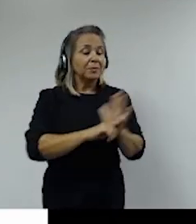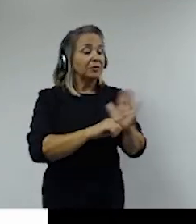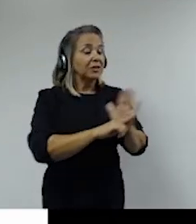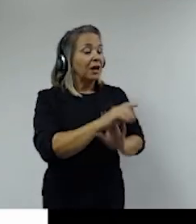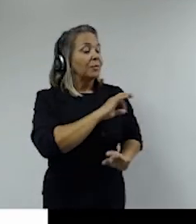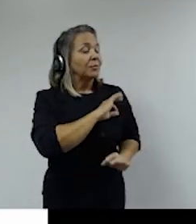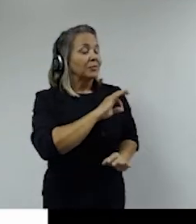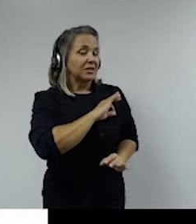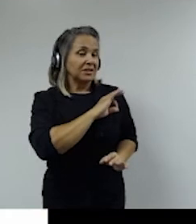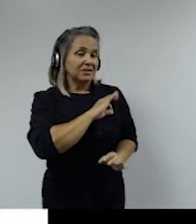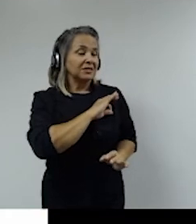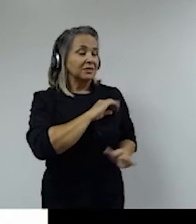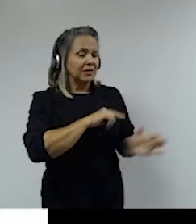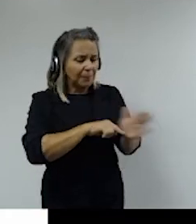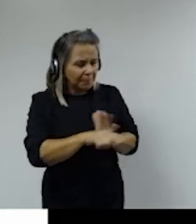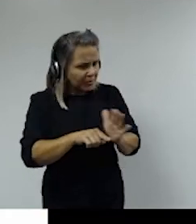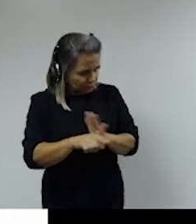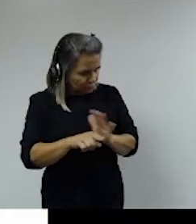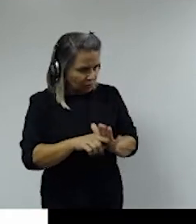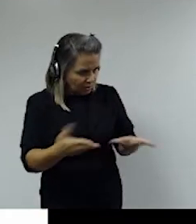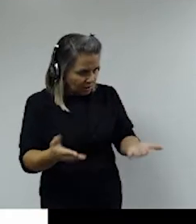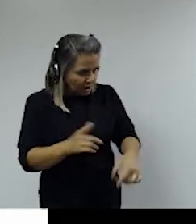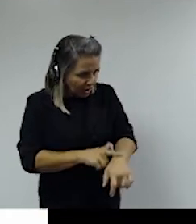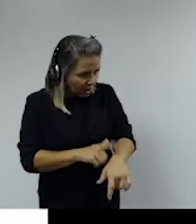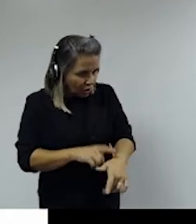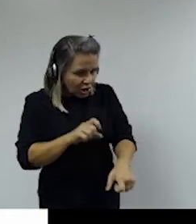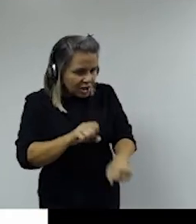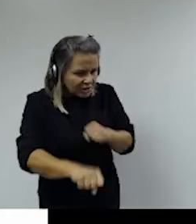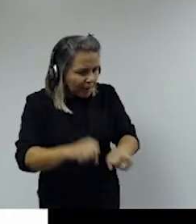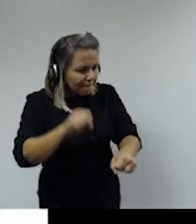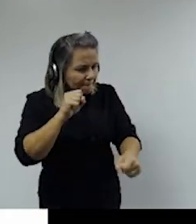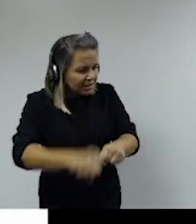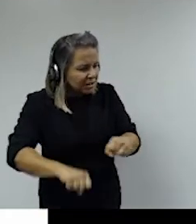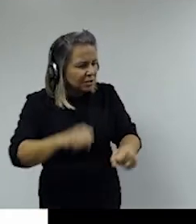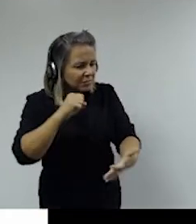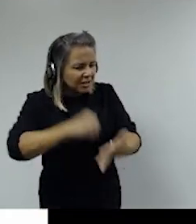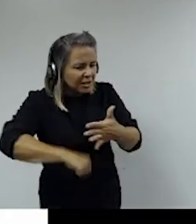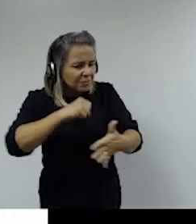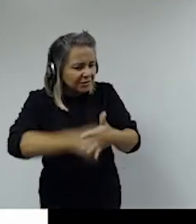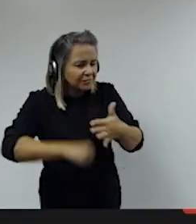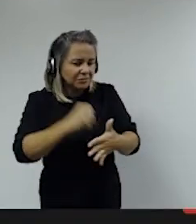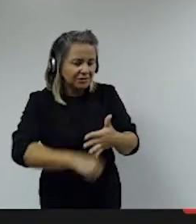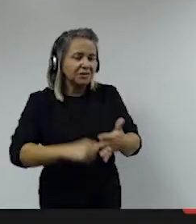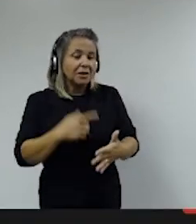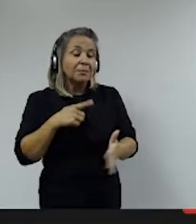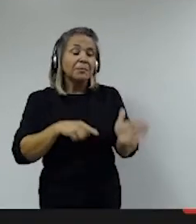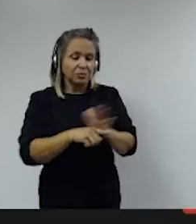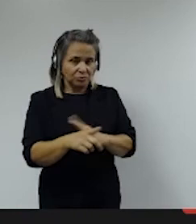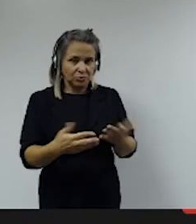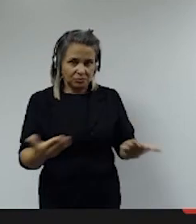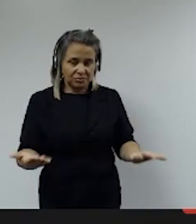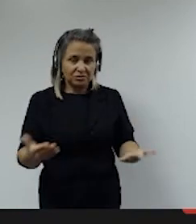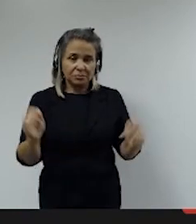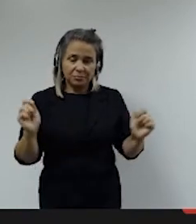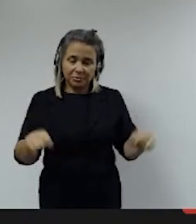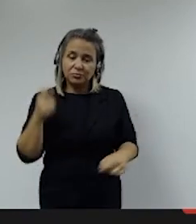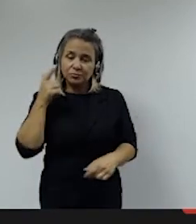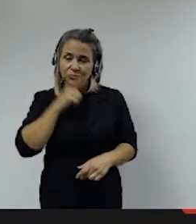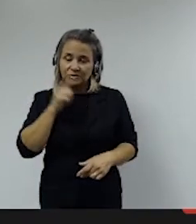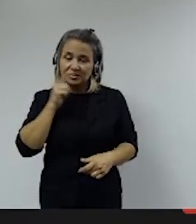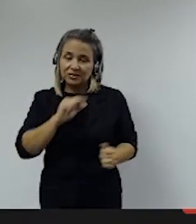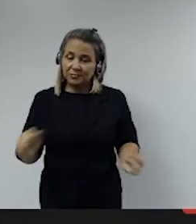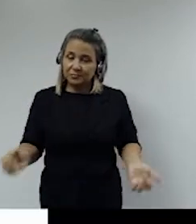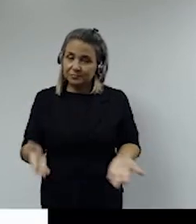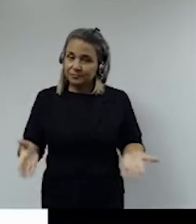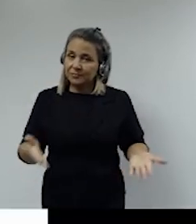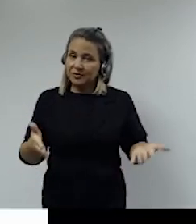estava perguntando alguma coisa enquanto ele estava, não sei, te agredindo, ele estava buscando algum tipo de informação, porque aí você consegue também detectar a motivação